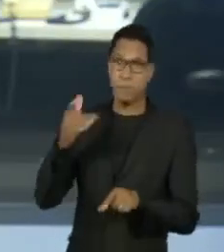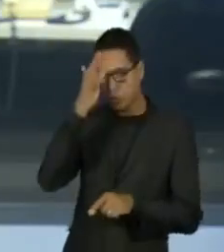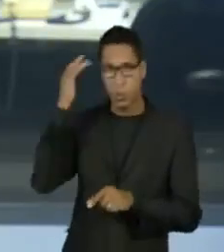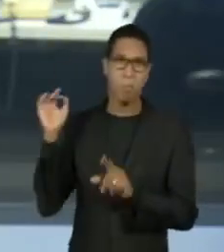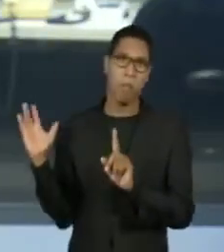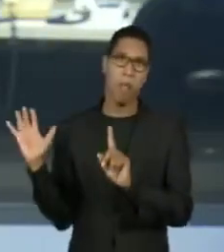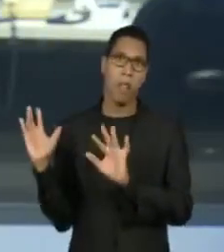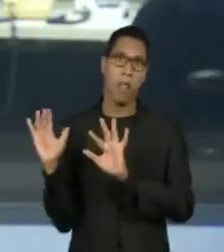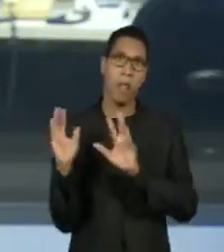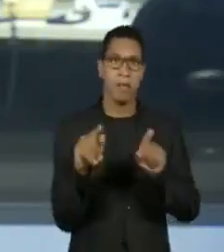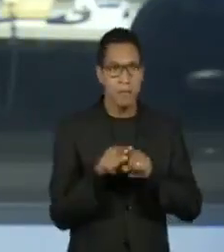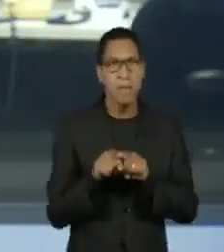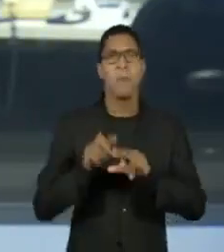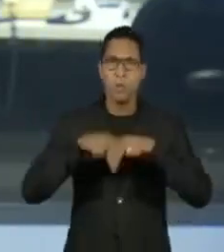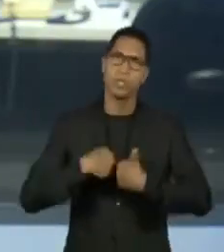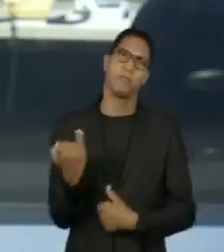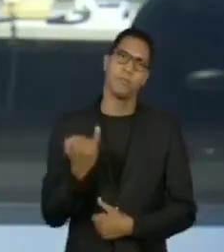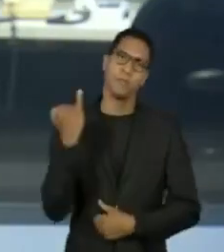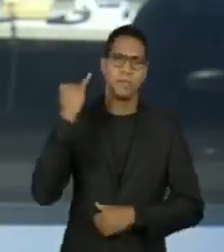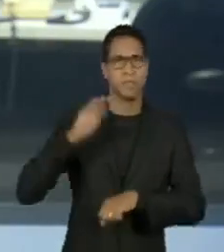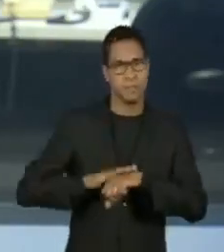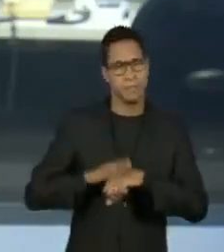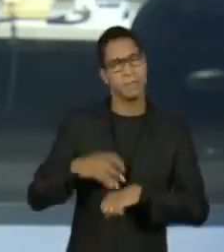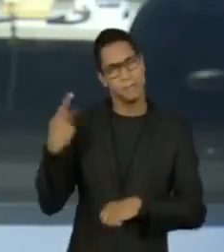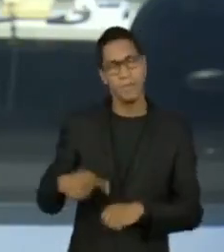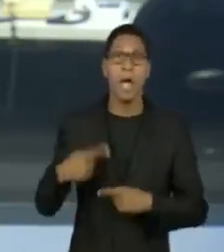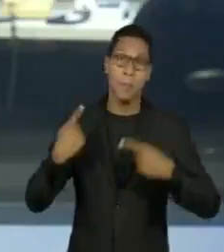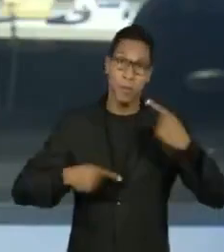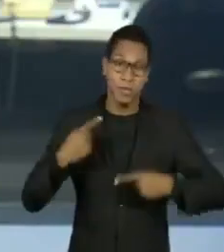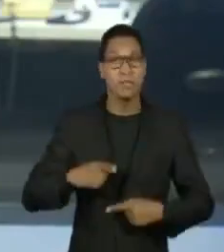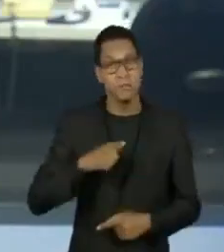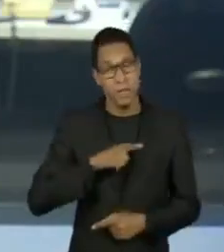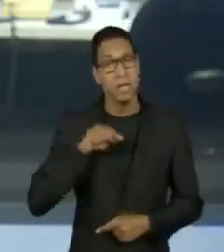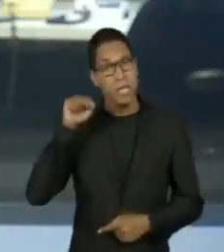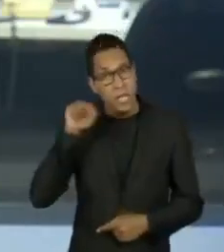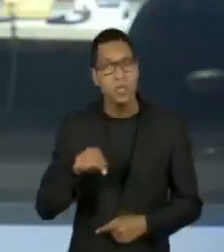belezas da política, que a gente fala tão mal dela, mas a política tem essas coisas tão bonitas.